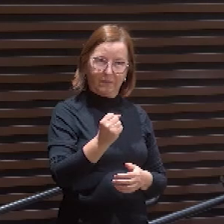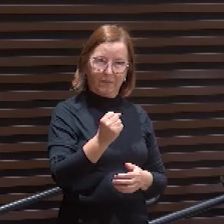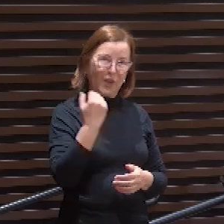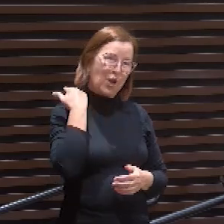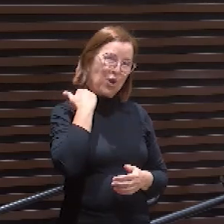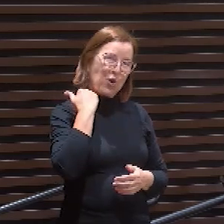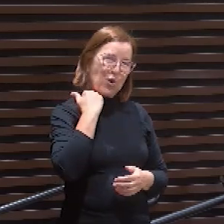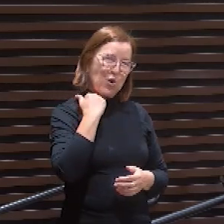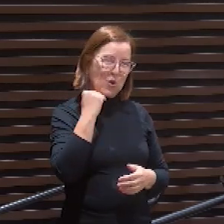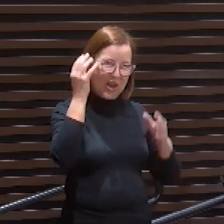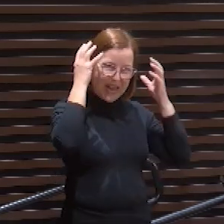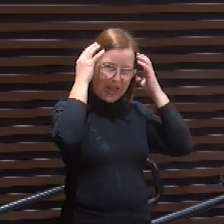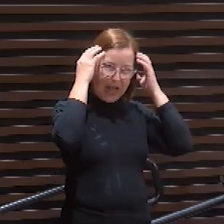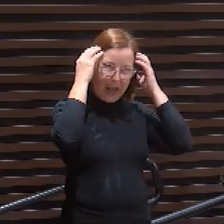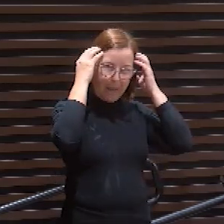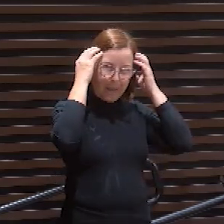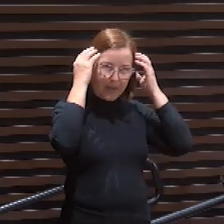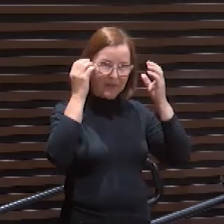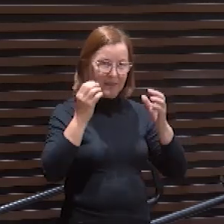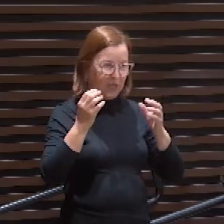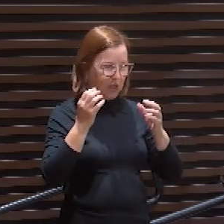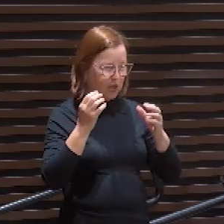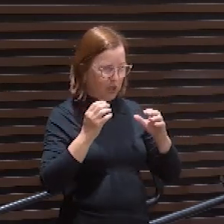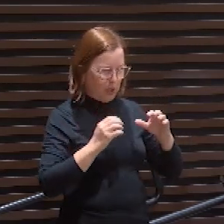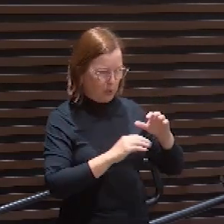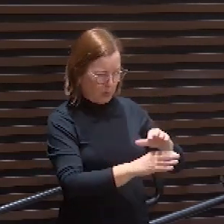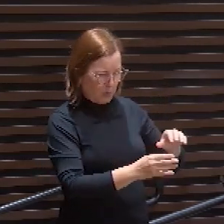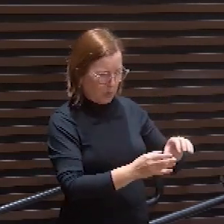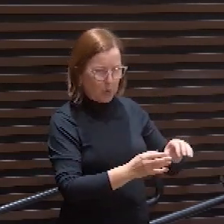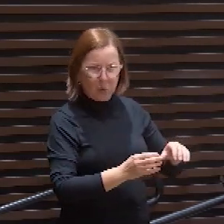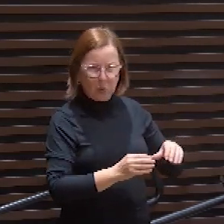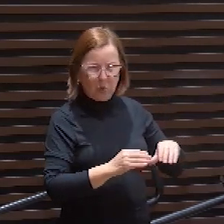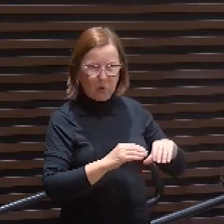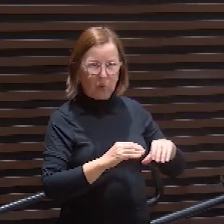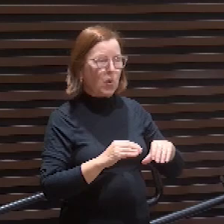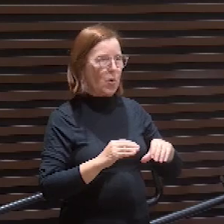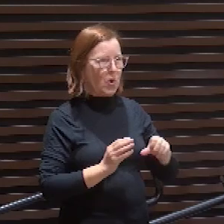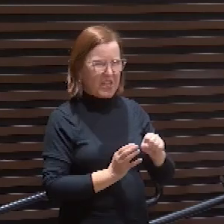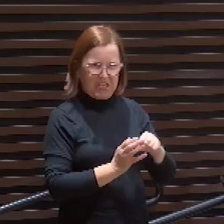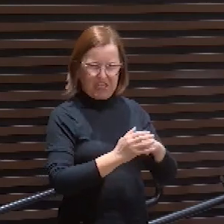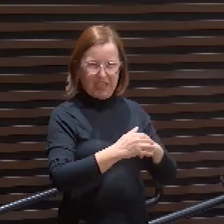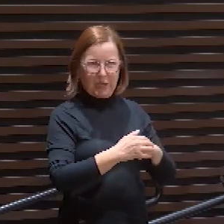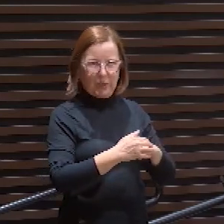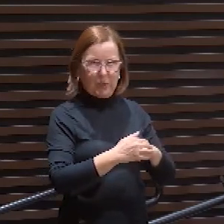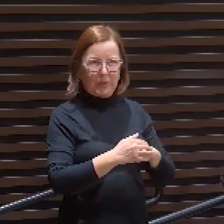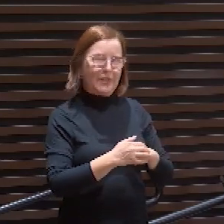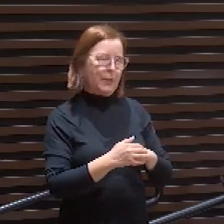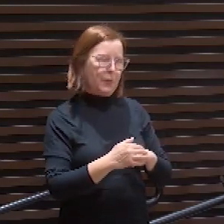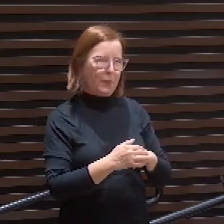cabeça e colocou debaixo do feno, dentro de um paiol,